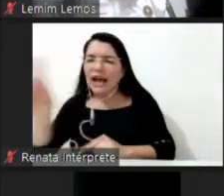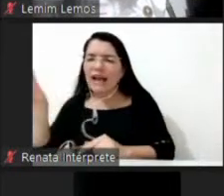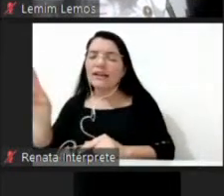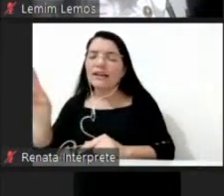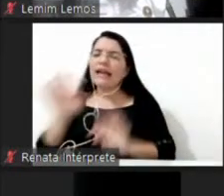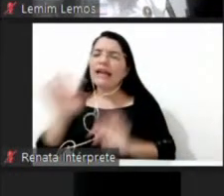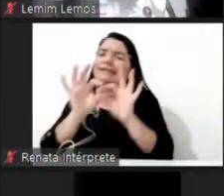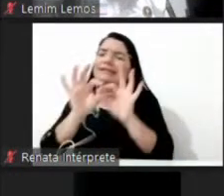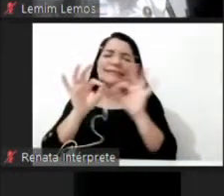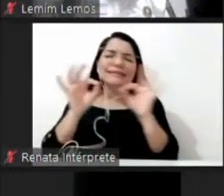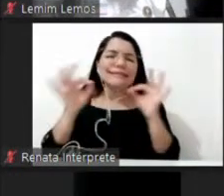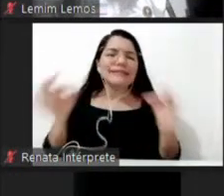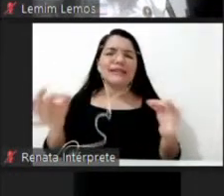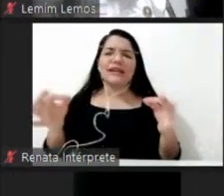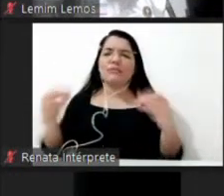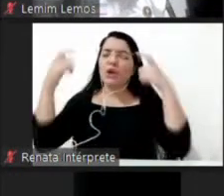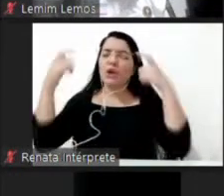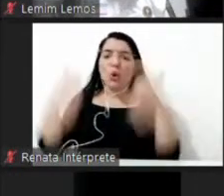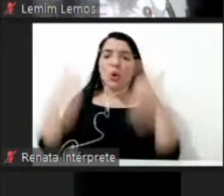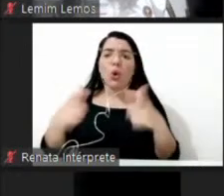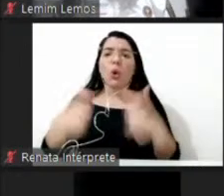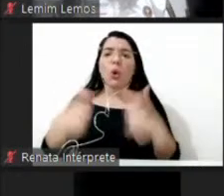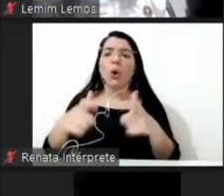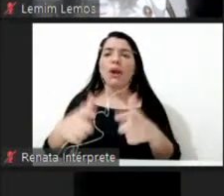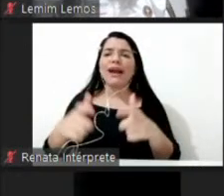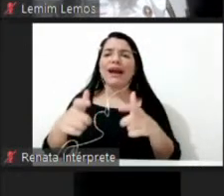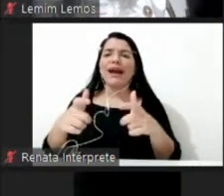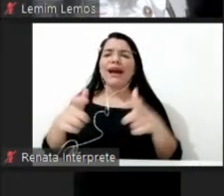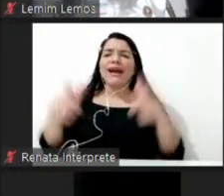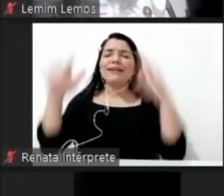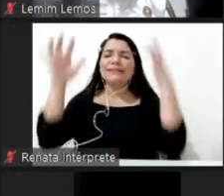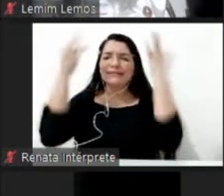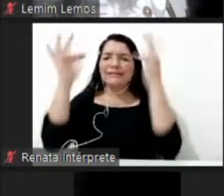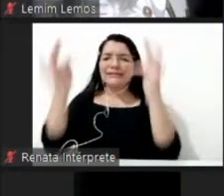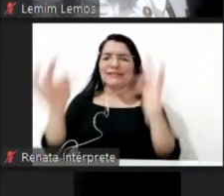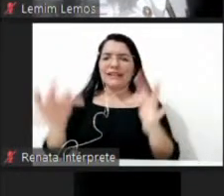simples, num ambiente virtual ainda complicado, inovador,